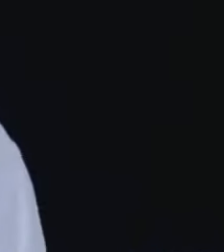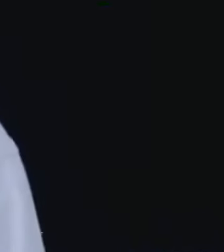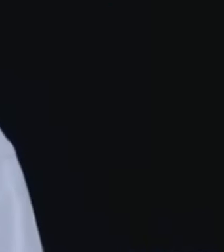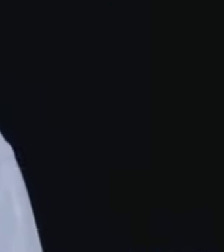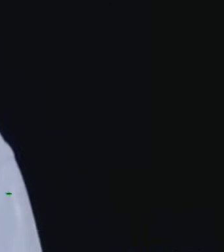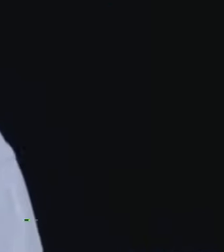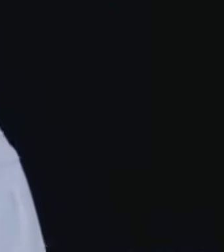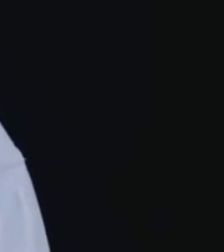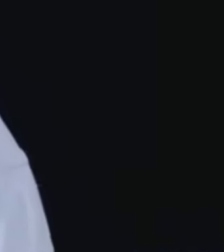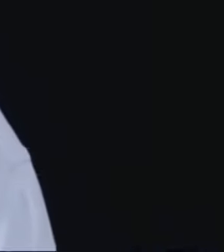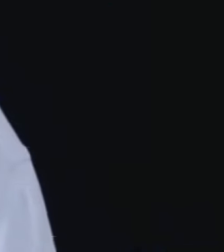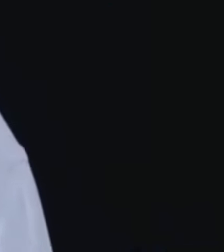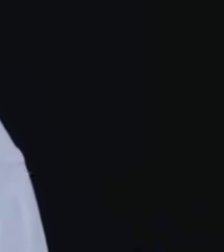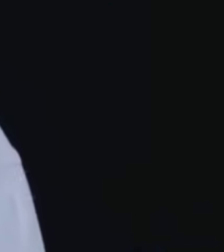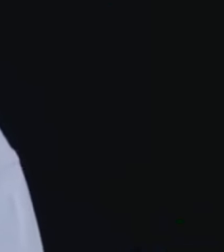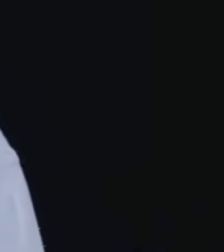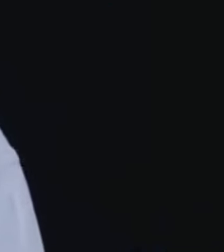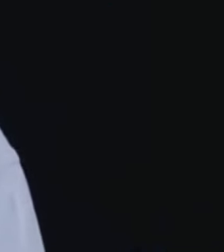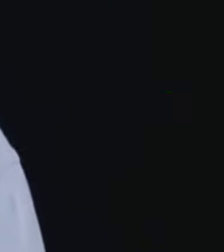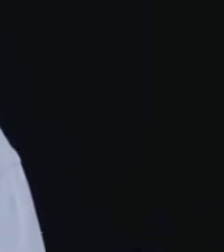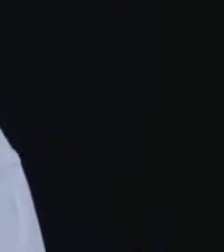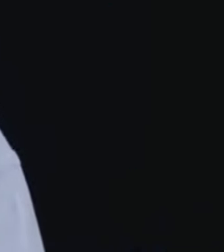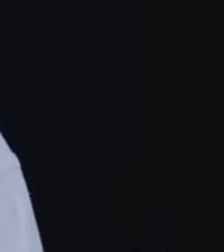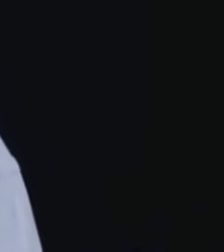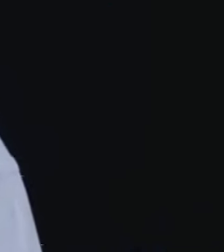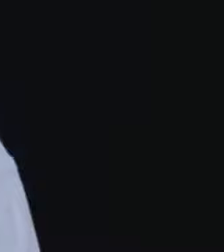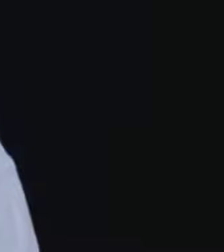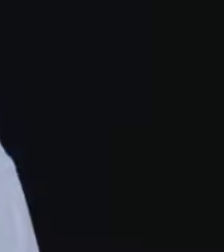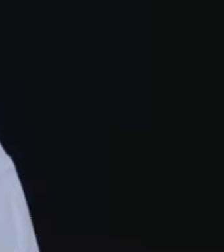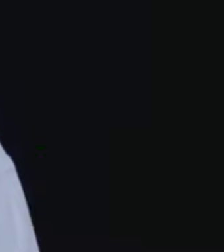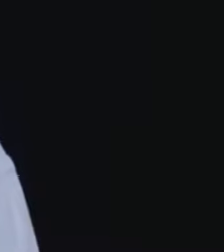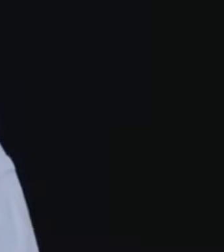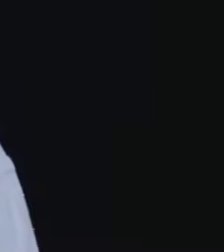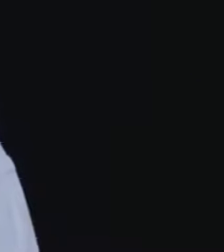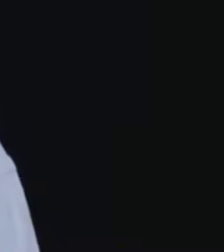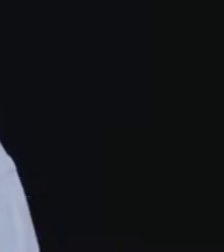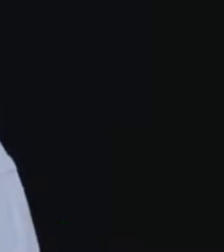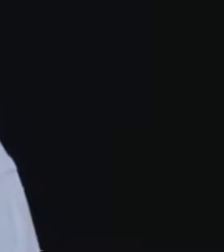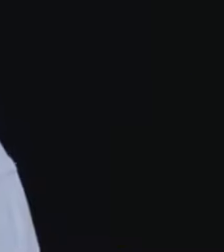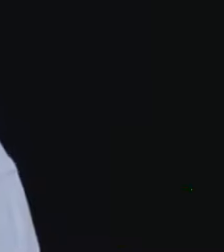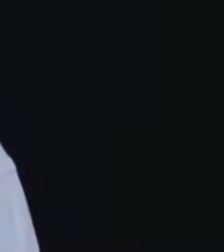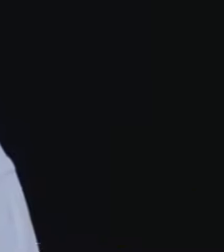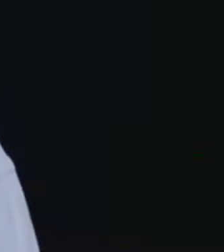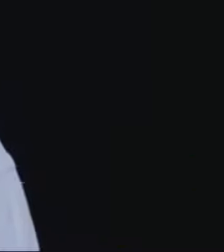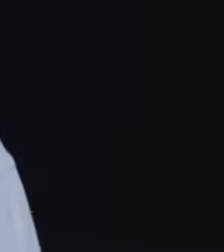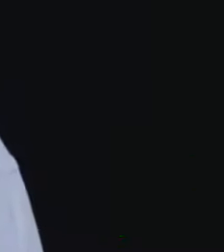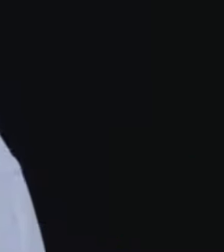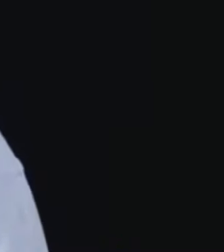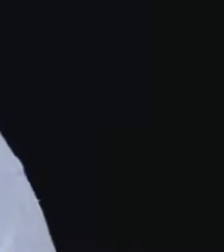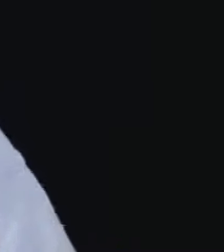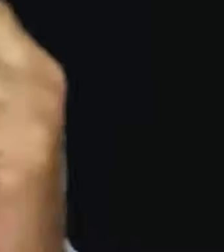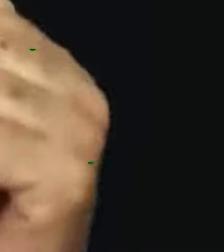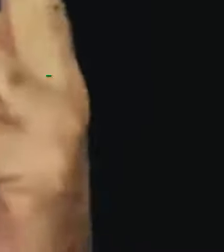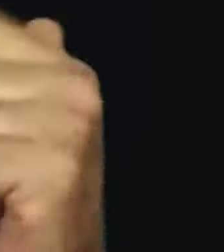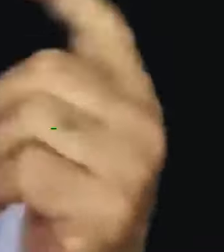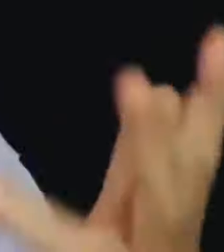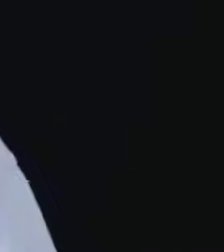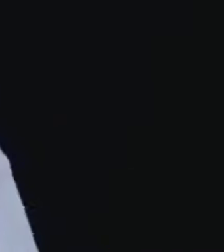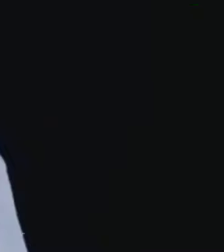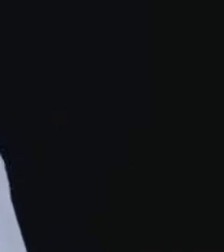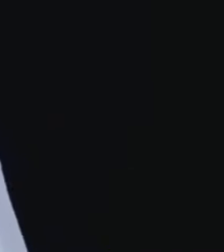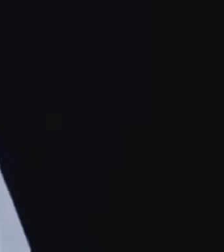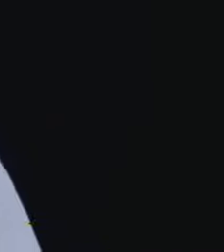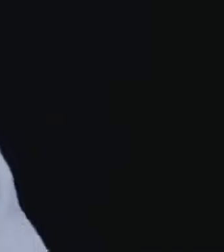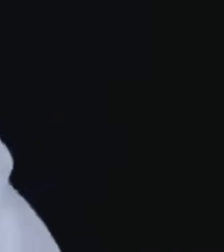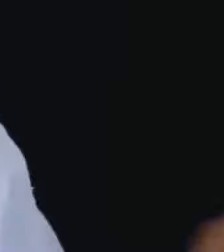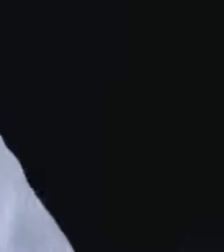aberto, pois vós não sois amados, muito menos